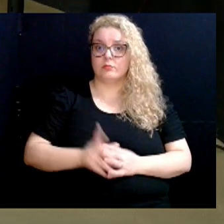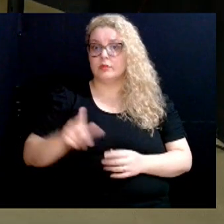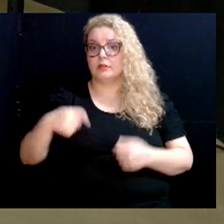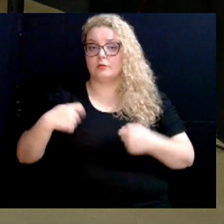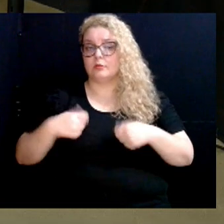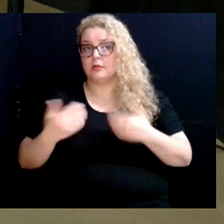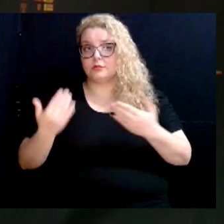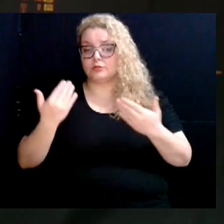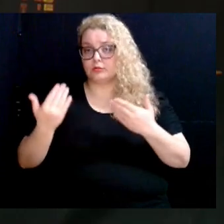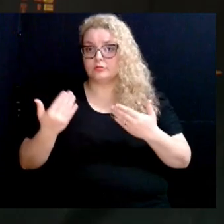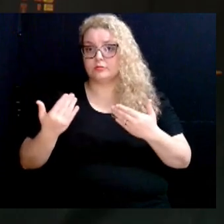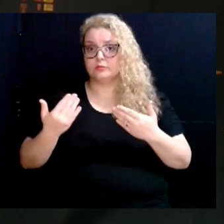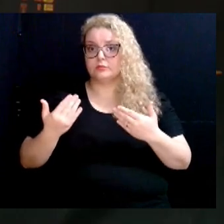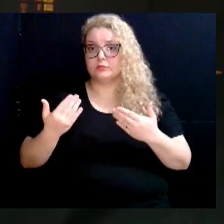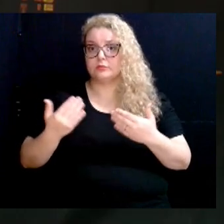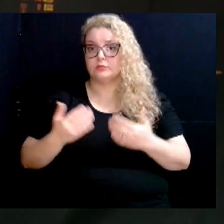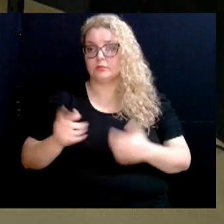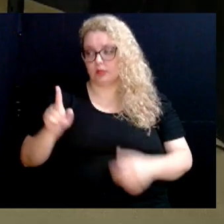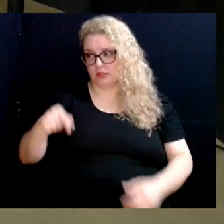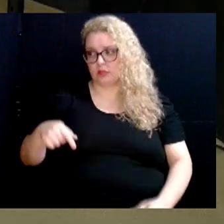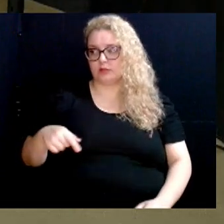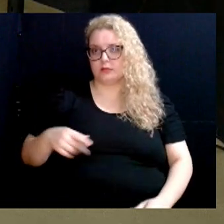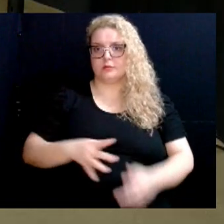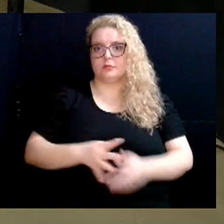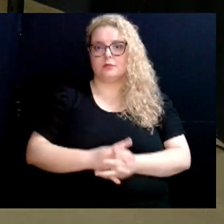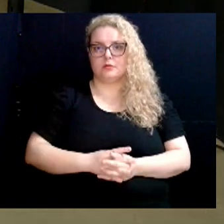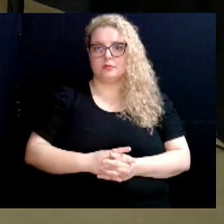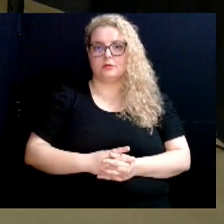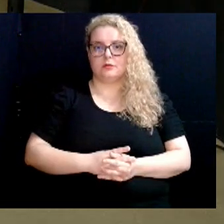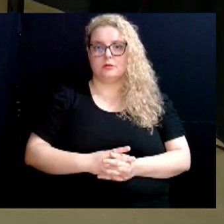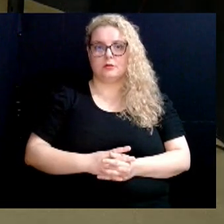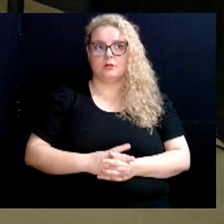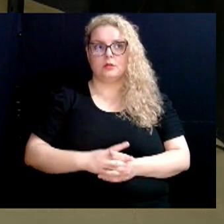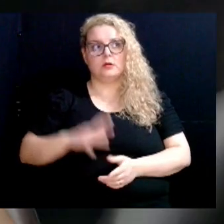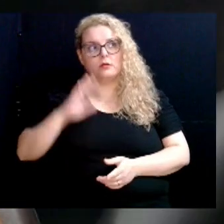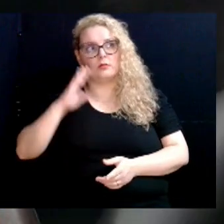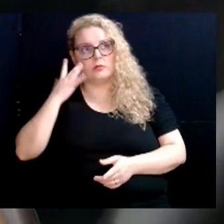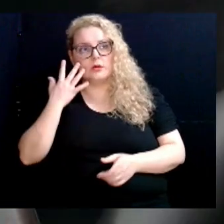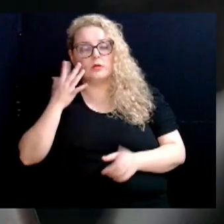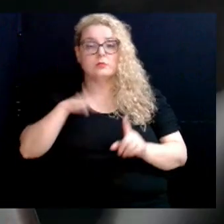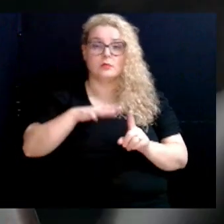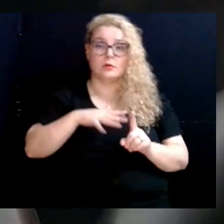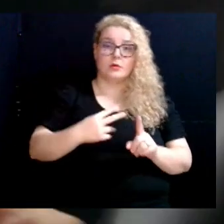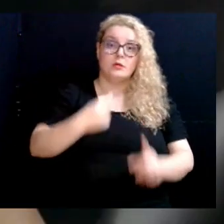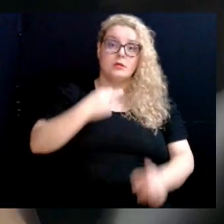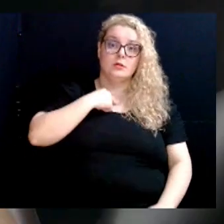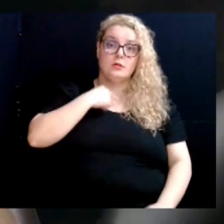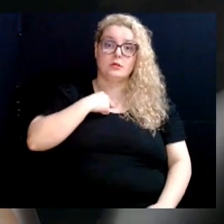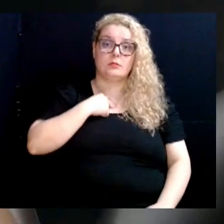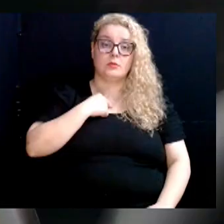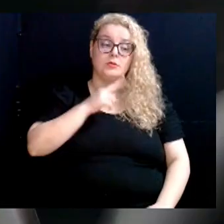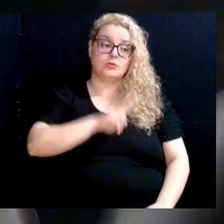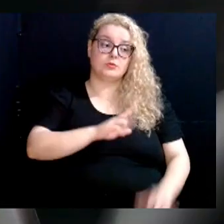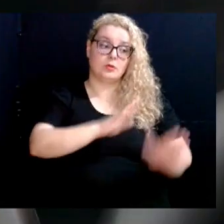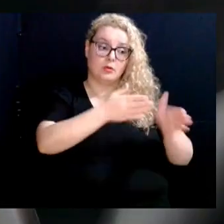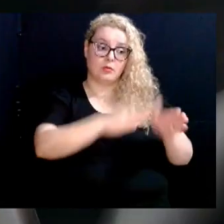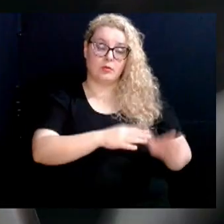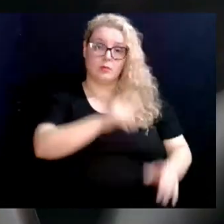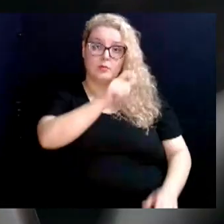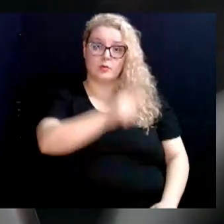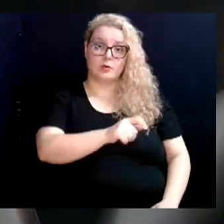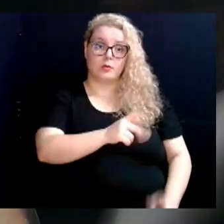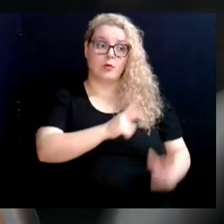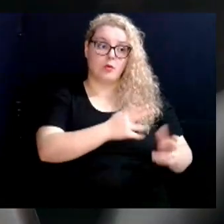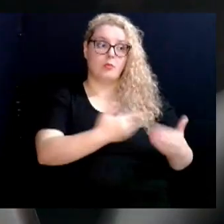mesmo que ela admire. É isso? Eu acho que ela pode admirar sim. O que ela não pode é usar o corpo do outro como um manual de instruções para